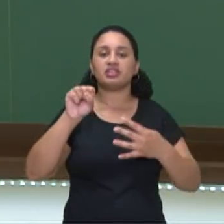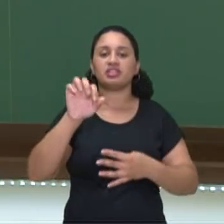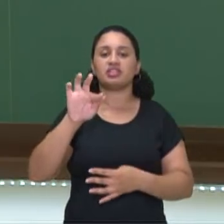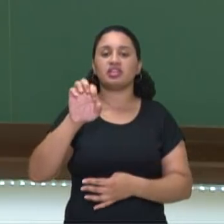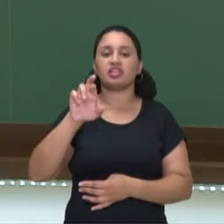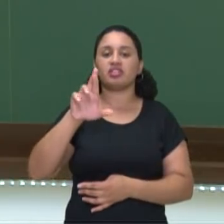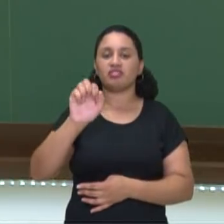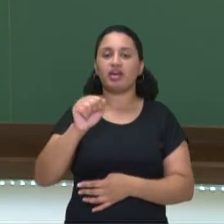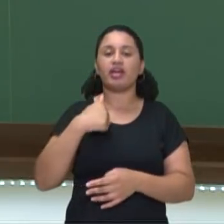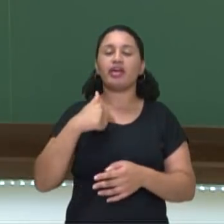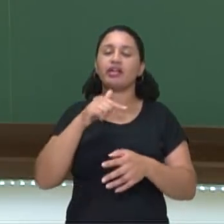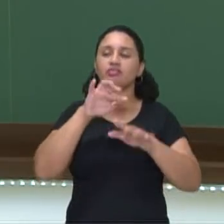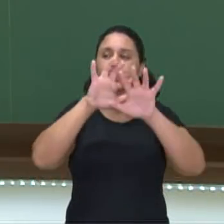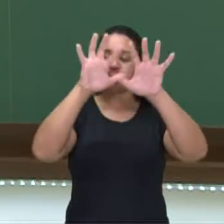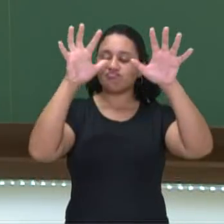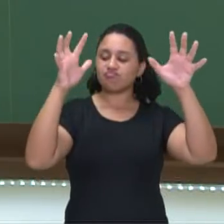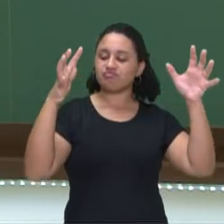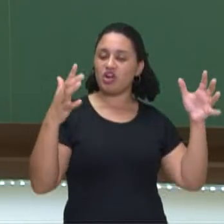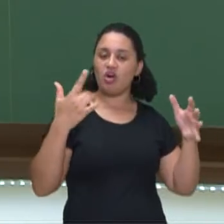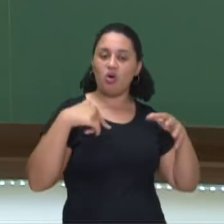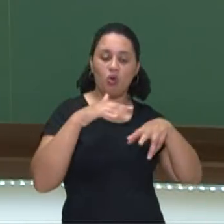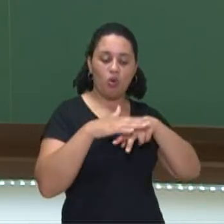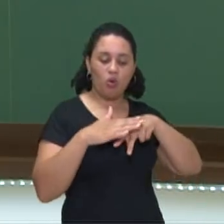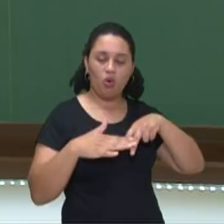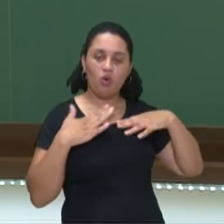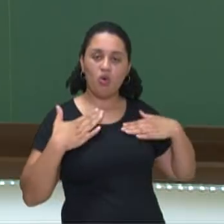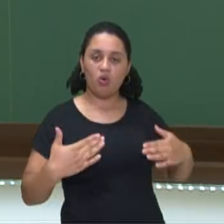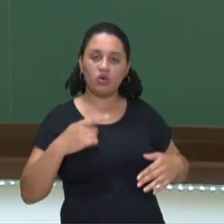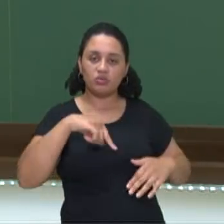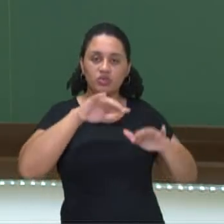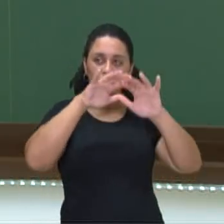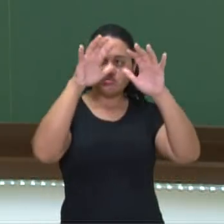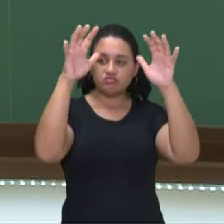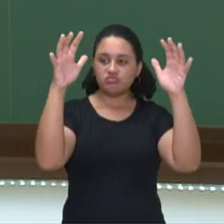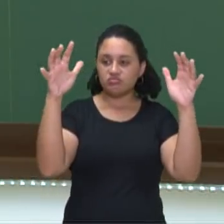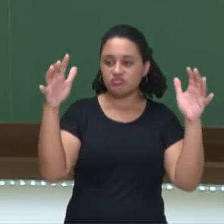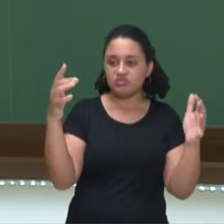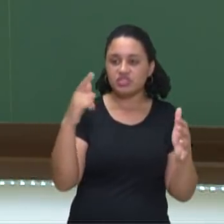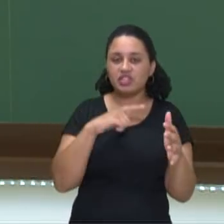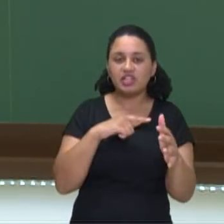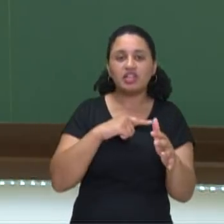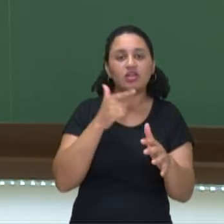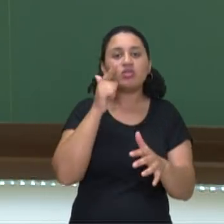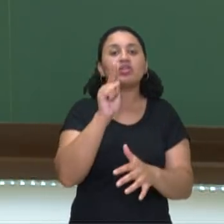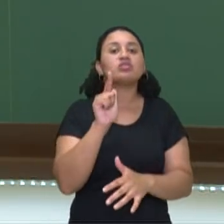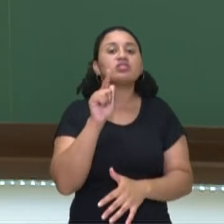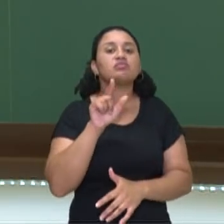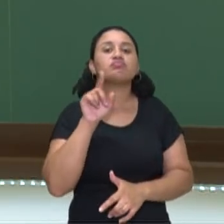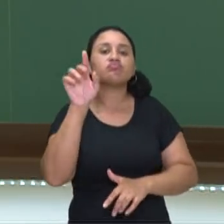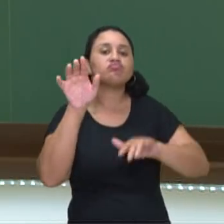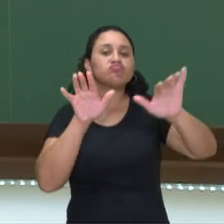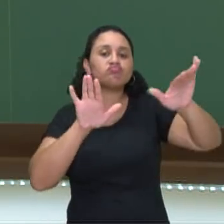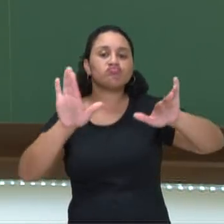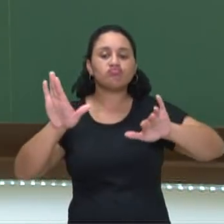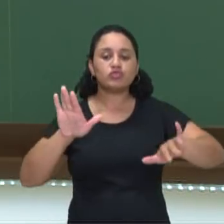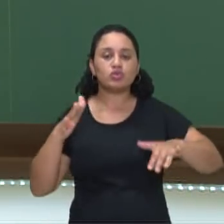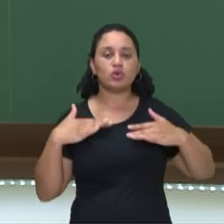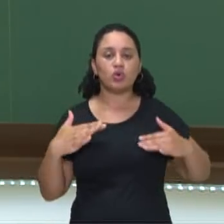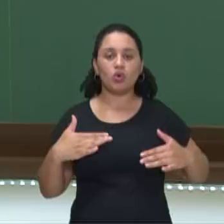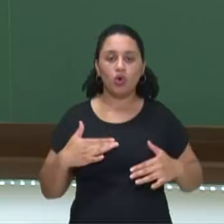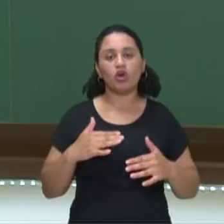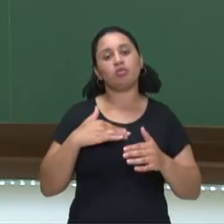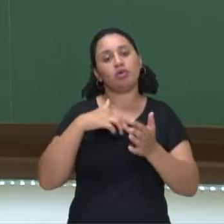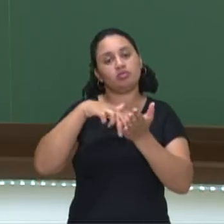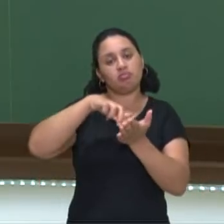imaginário em volta do nosso corpo, onde estão ali localizados todos os pontos que nós conseguimos alcançar,